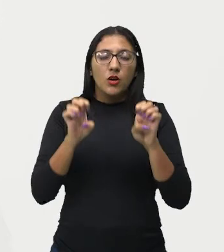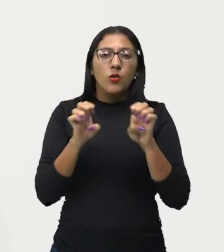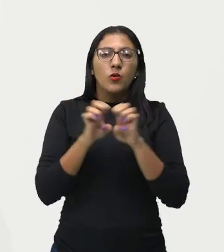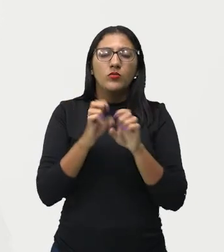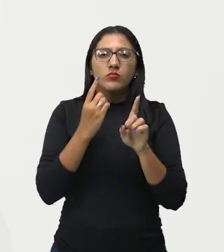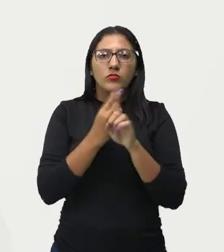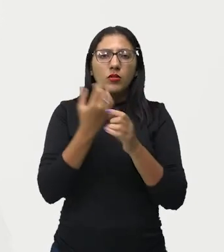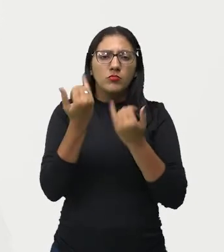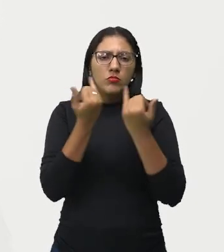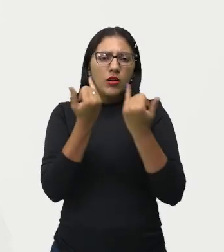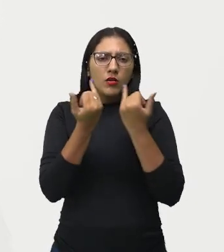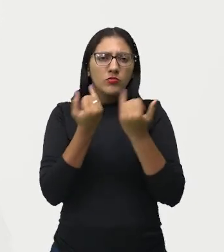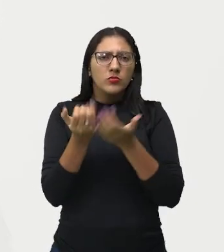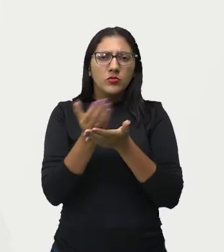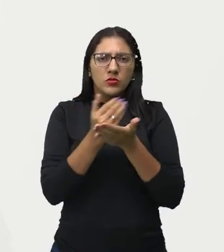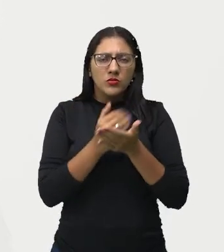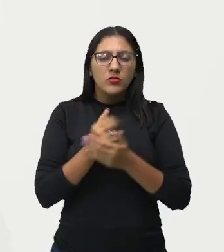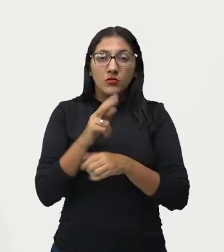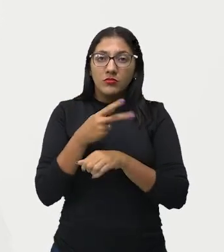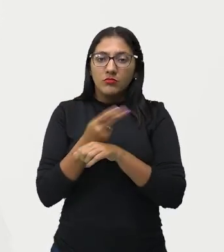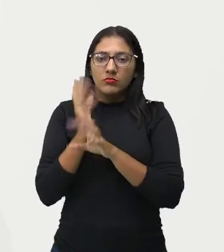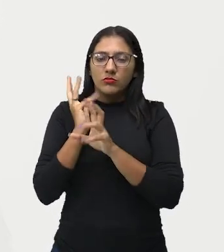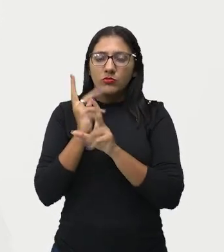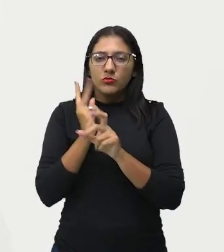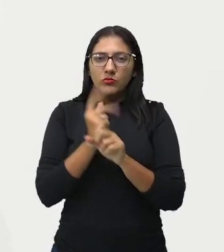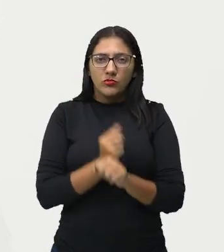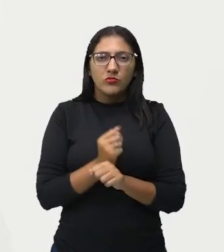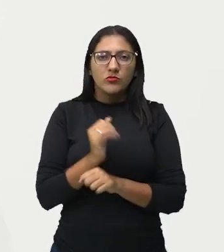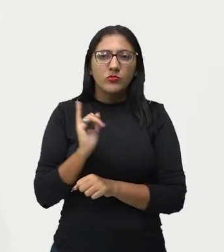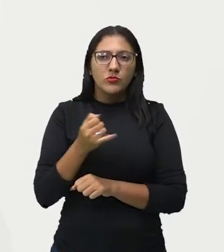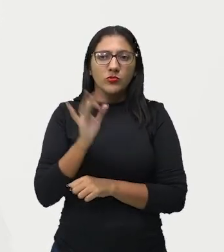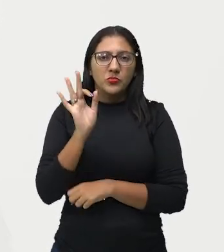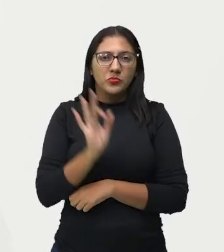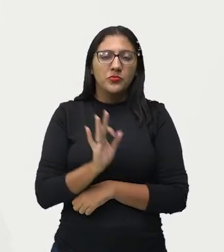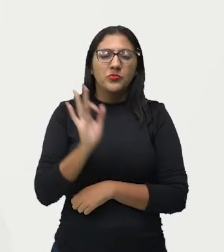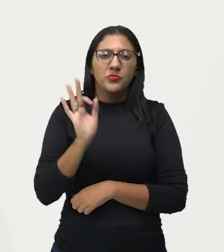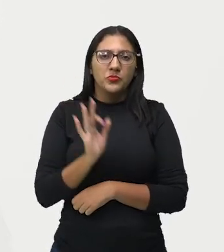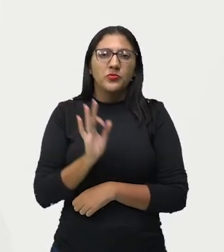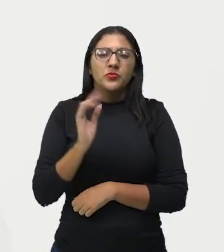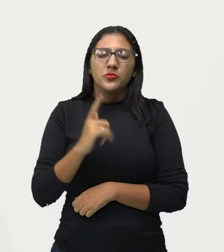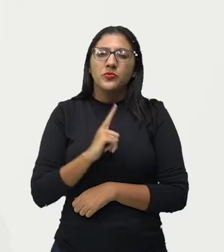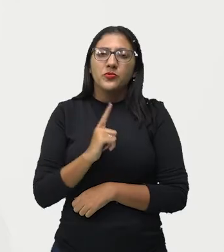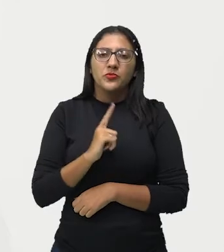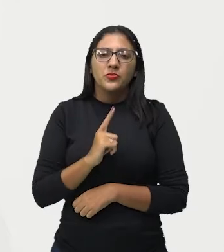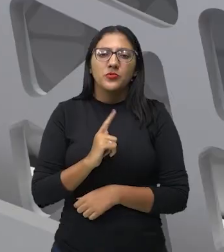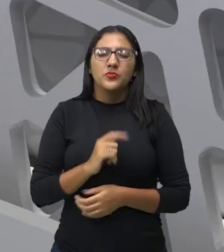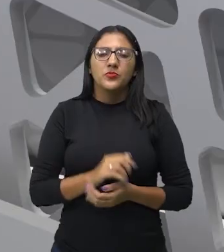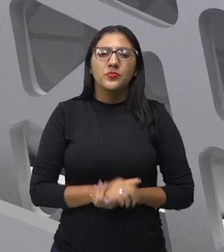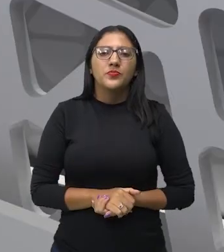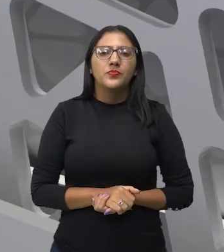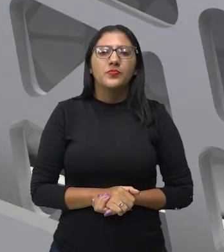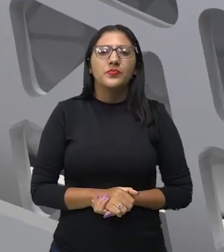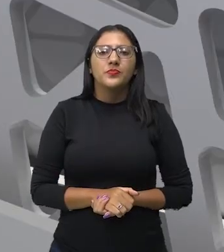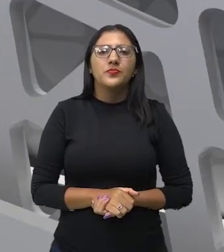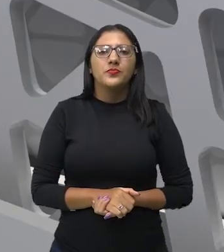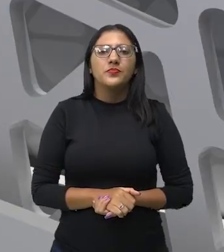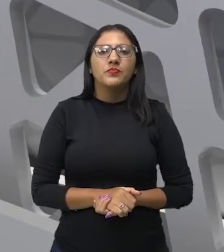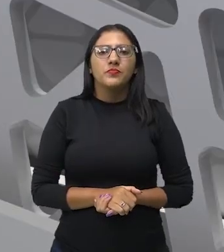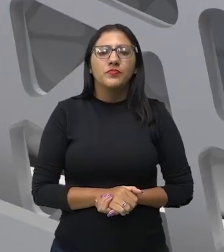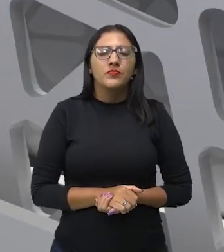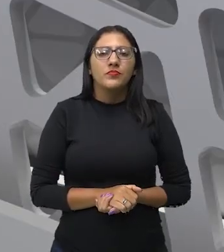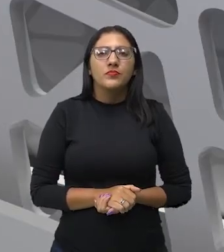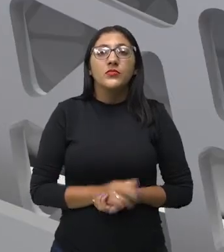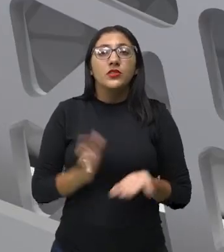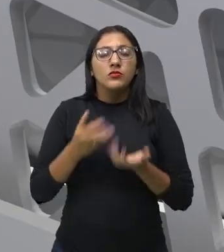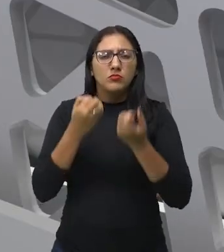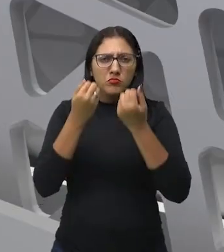para a gente poder calcular daqui a pouco, calcular aí, então, os juros referente aí a um capital, beleza? Agora, ó,